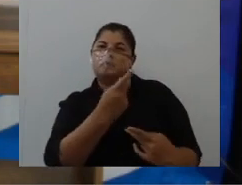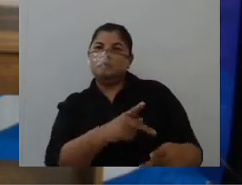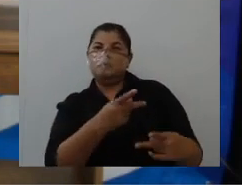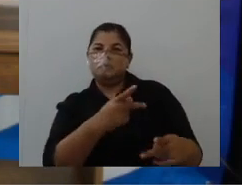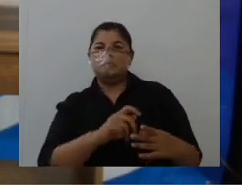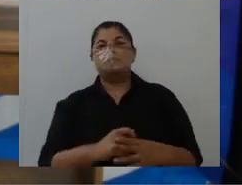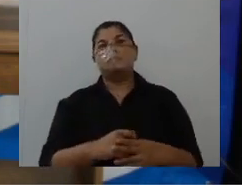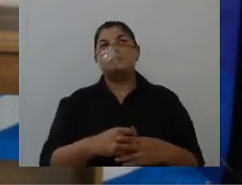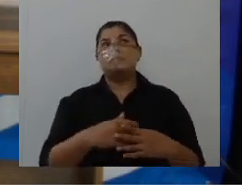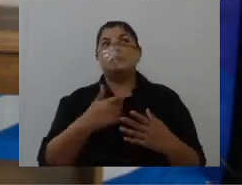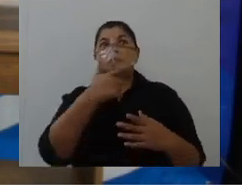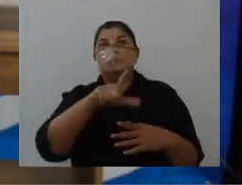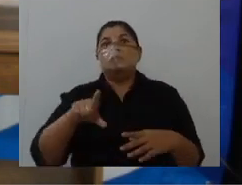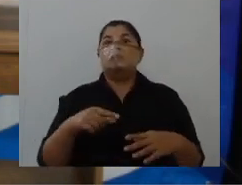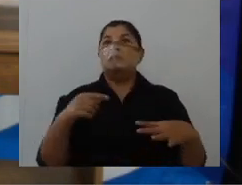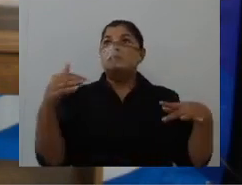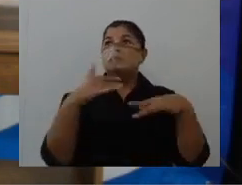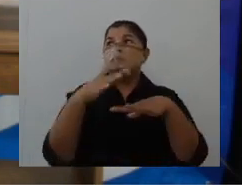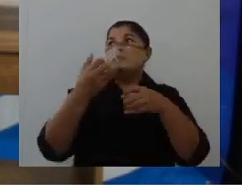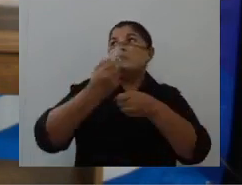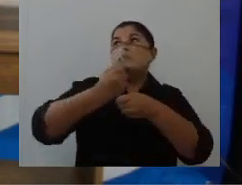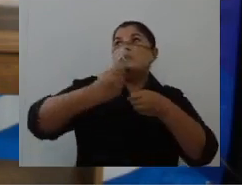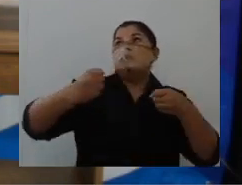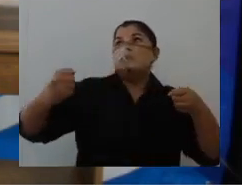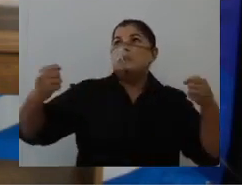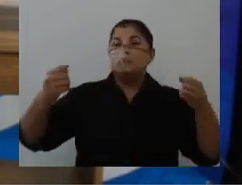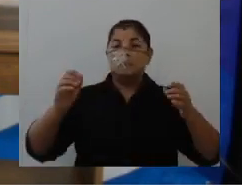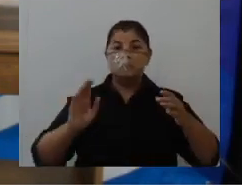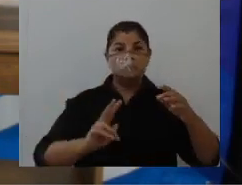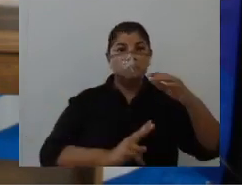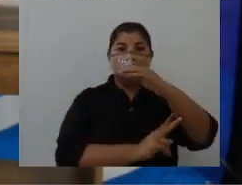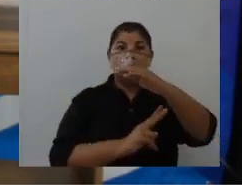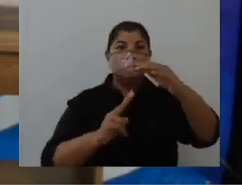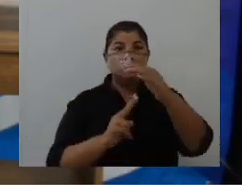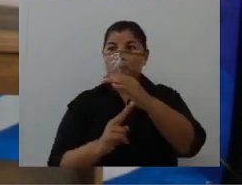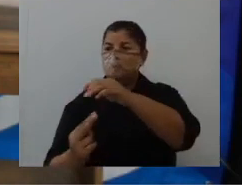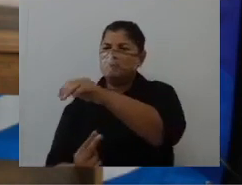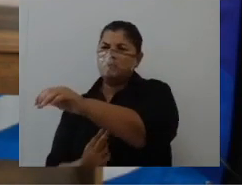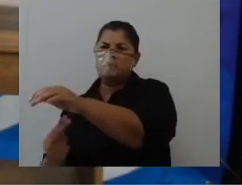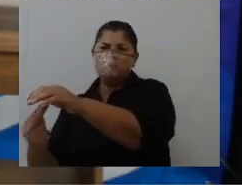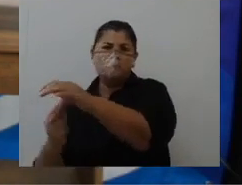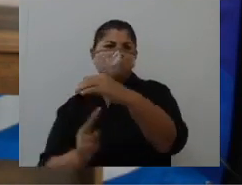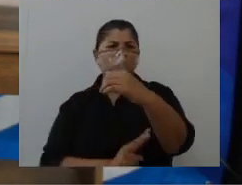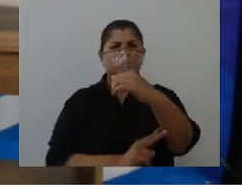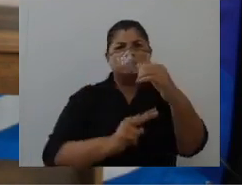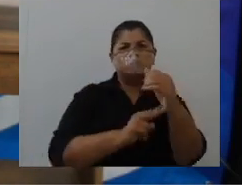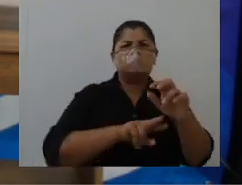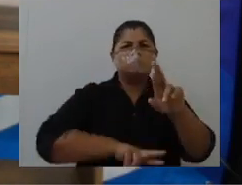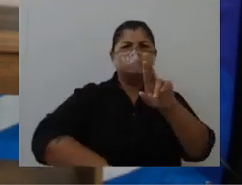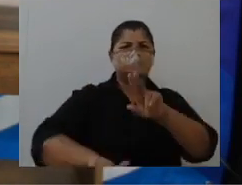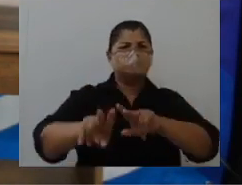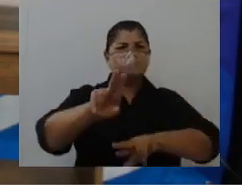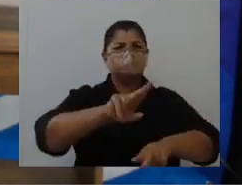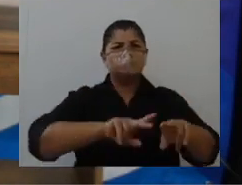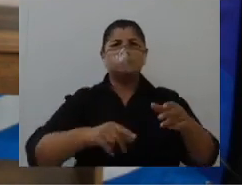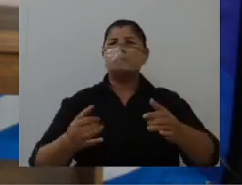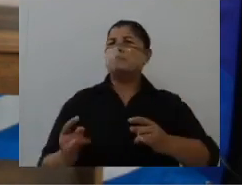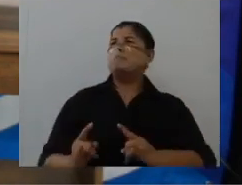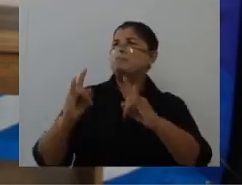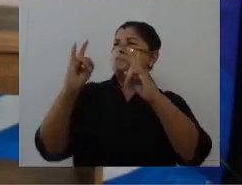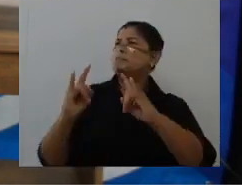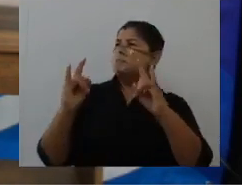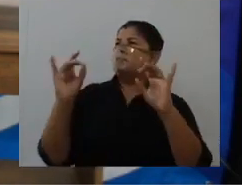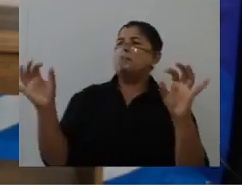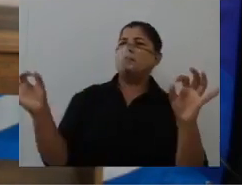cidade grande, cortada por pontes, vai lembrando? Vai lembrando, com alguns prédios